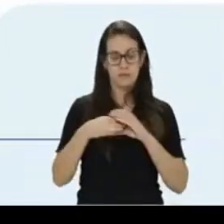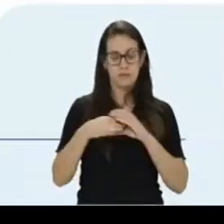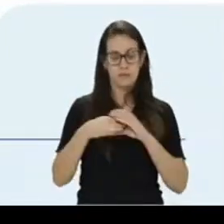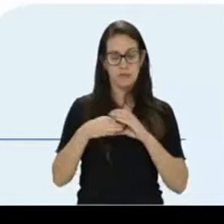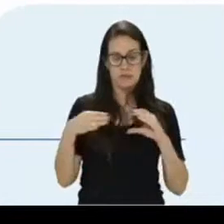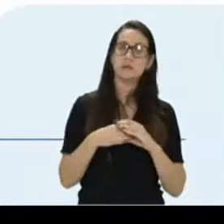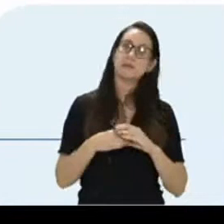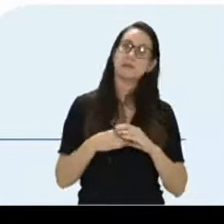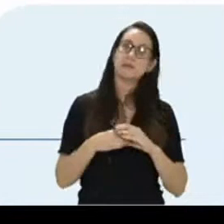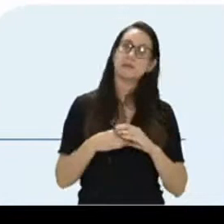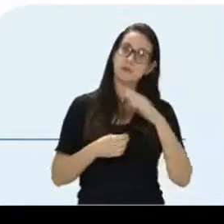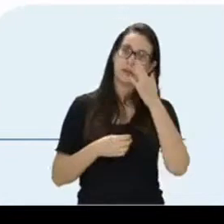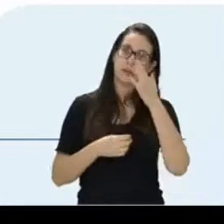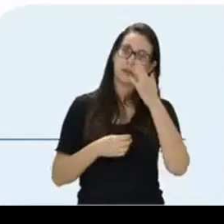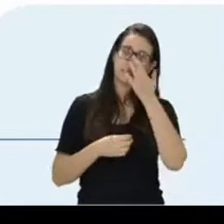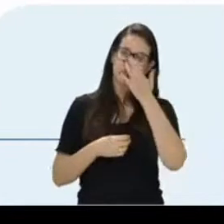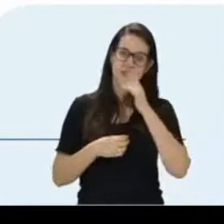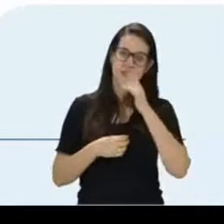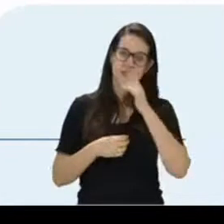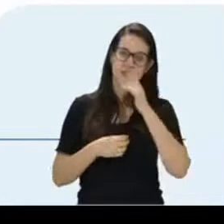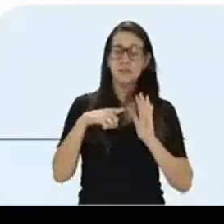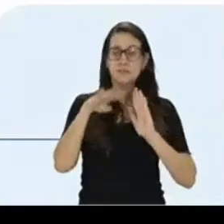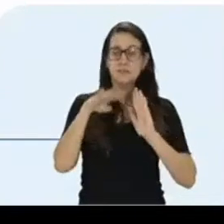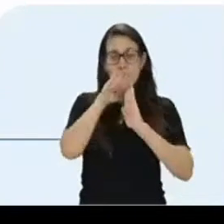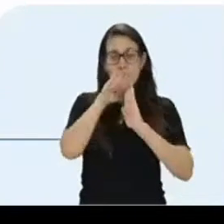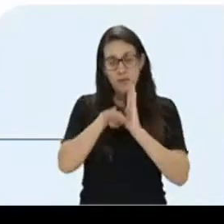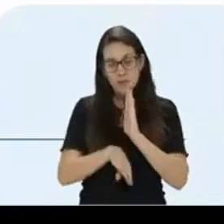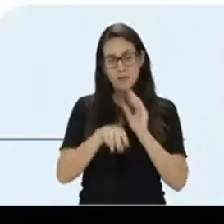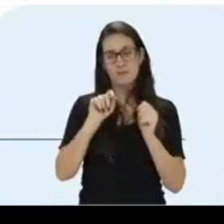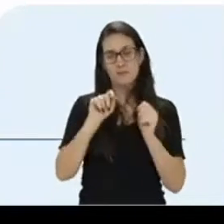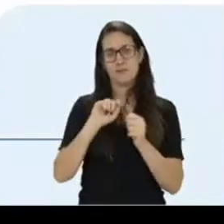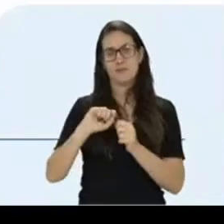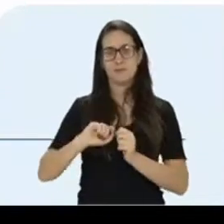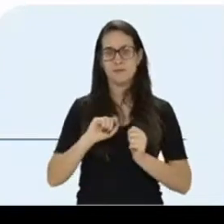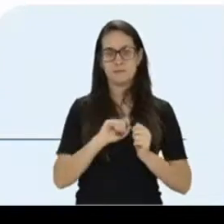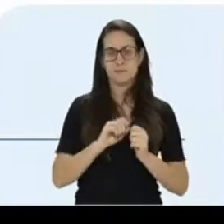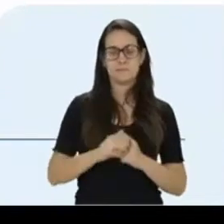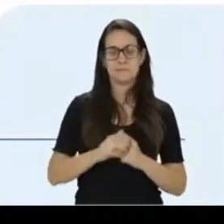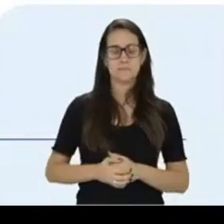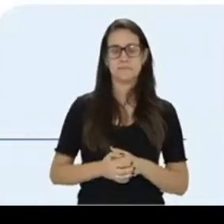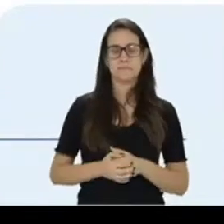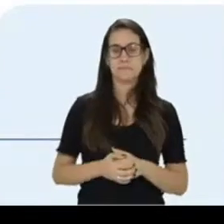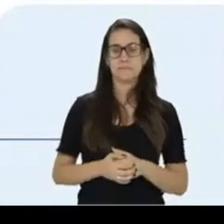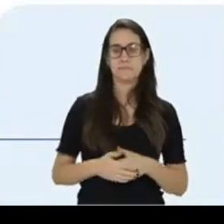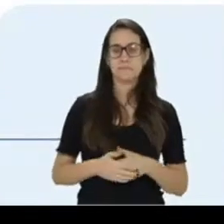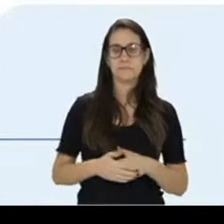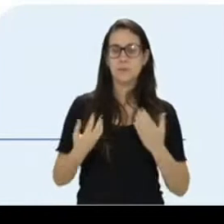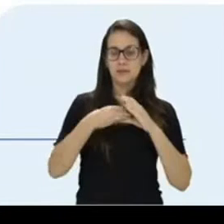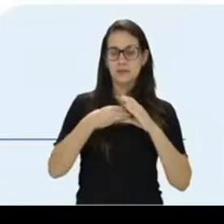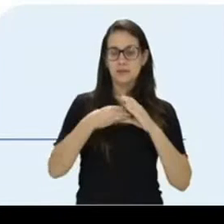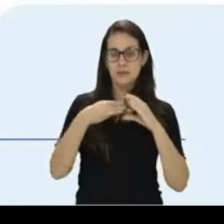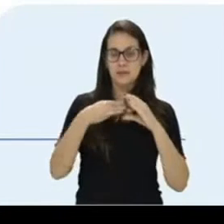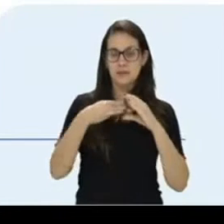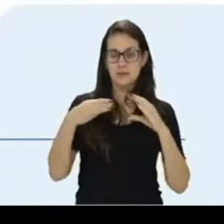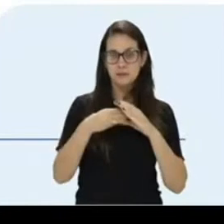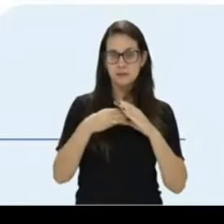celular, ela possui menos elementos para desempenhar as funções. Então, quando nós falamos de